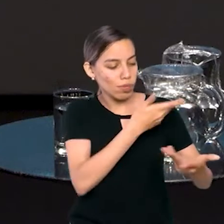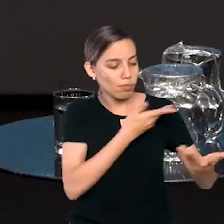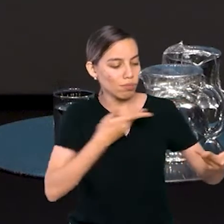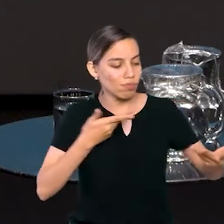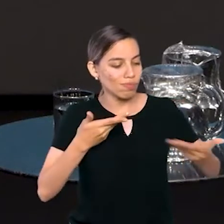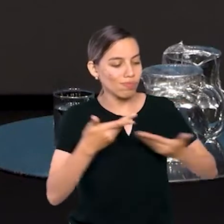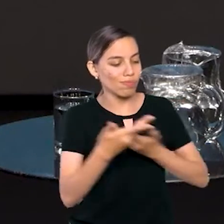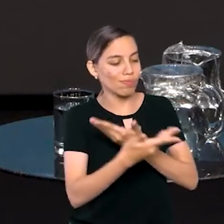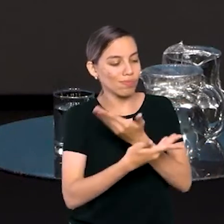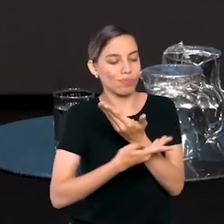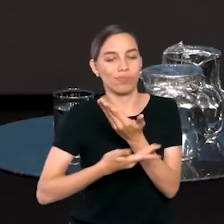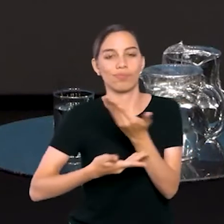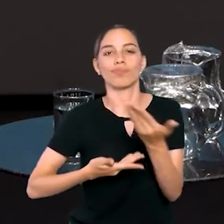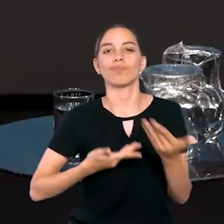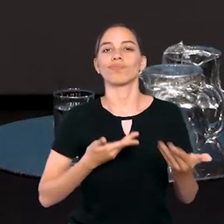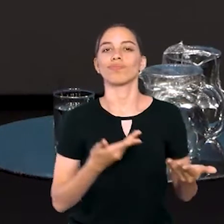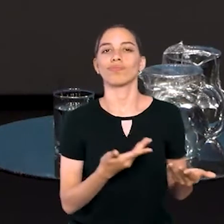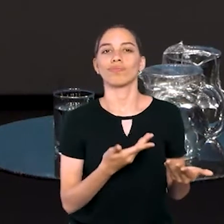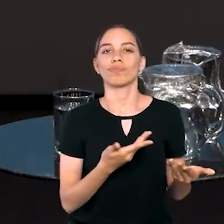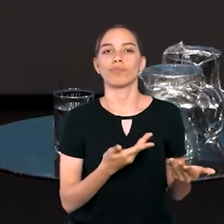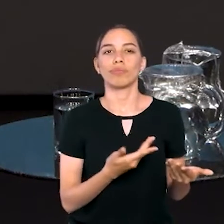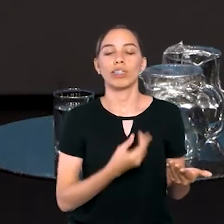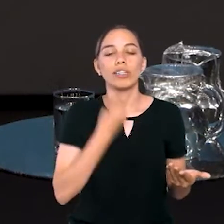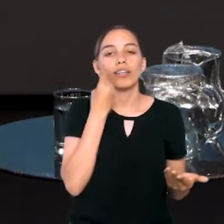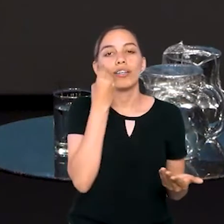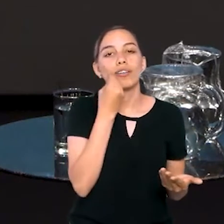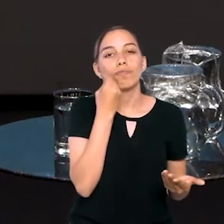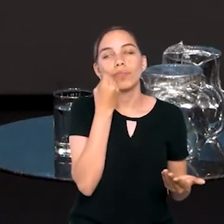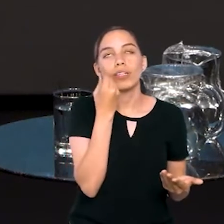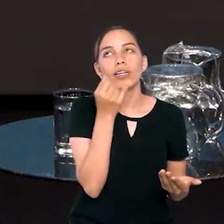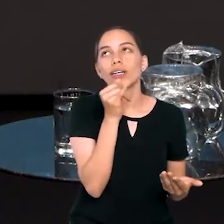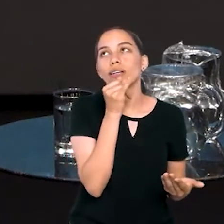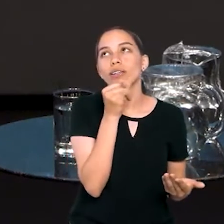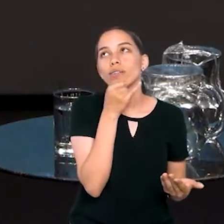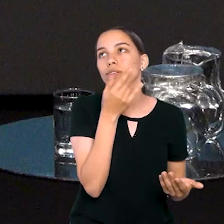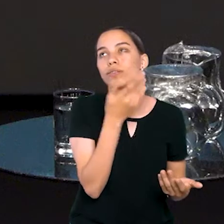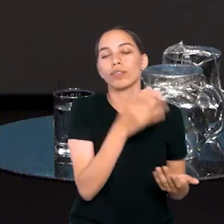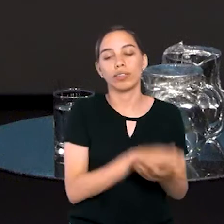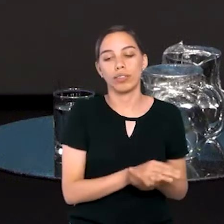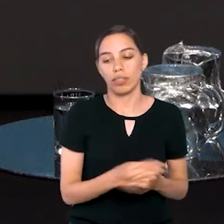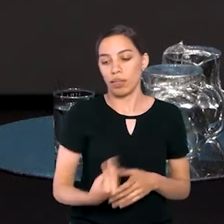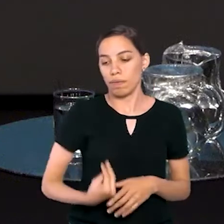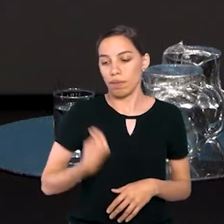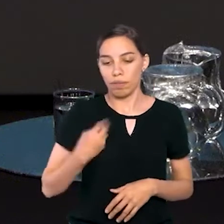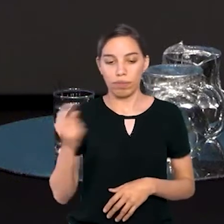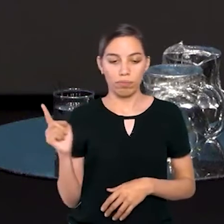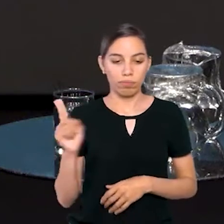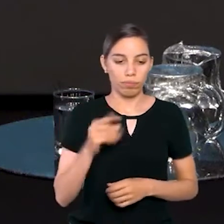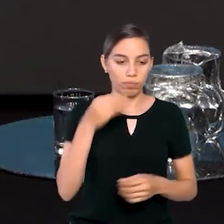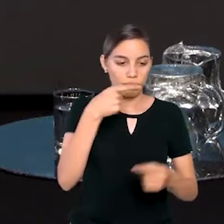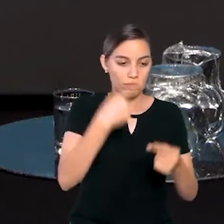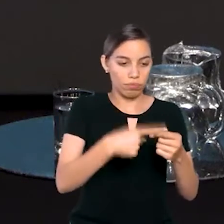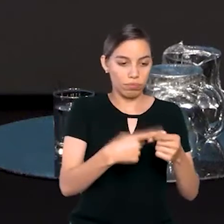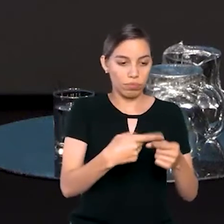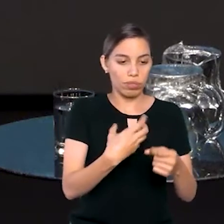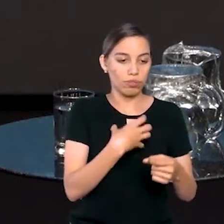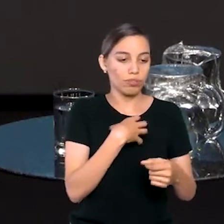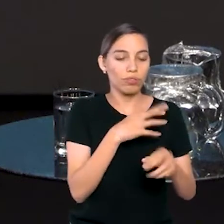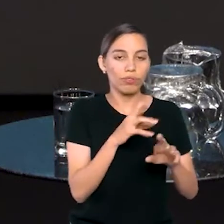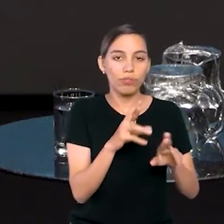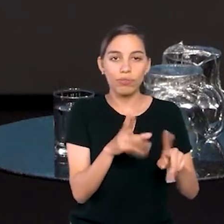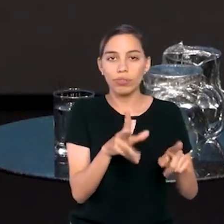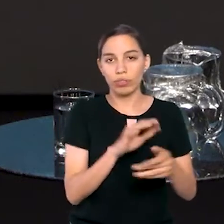Pachamama proporciona, e experimentar, por exemplo, habitar de maneira diferente a cidade.